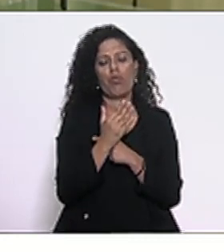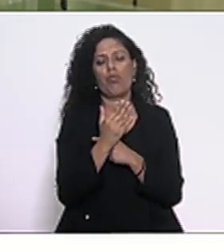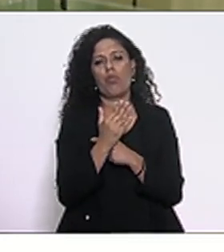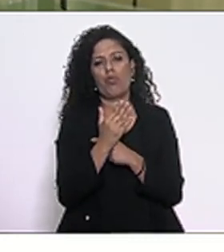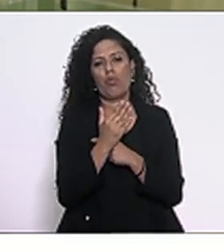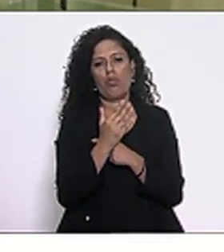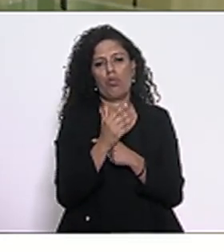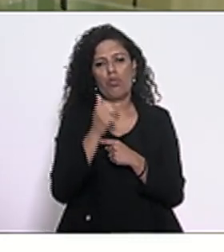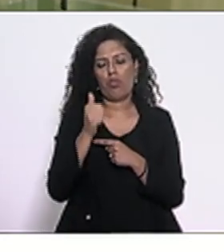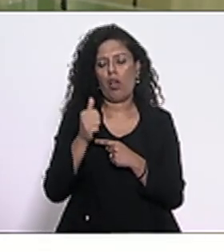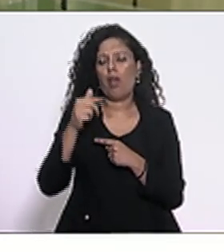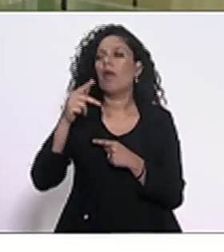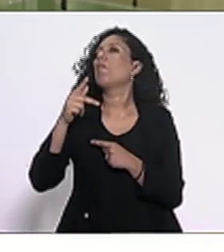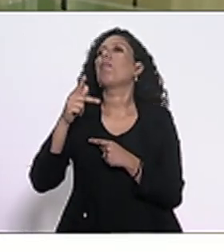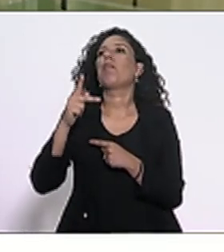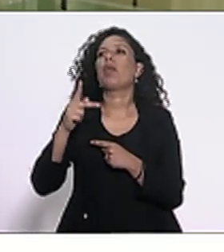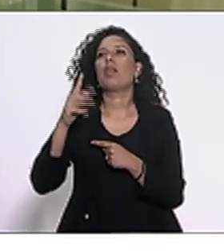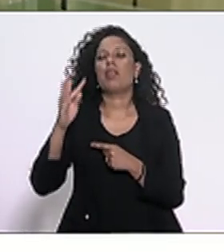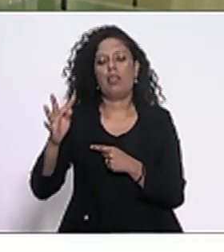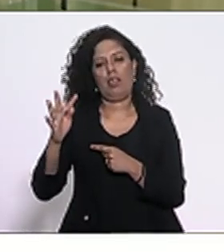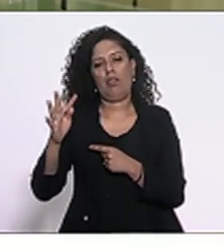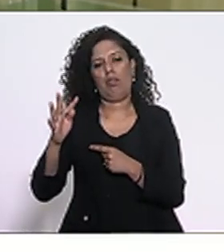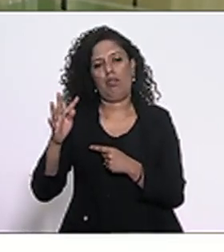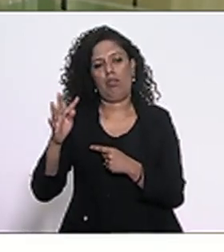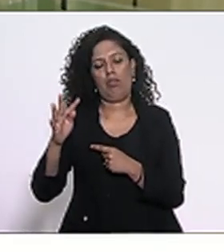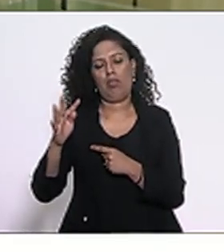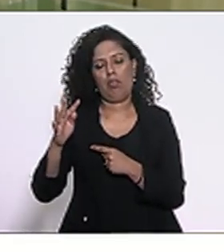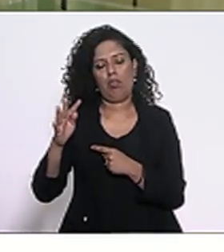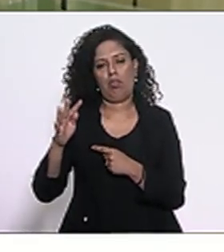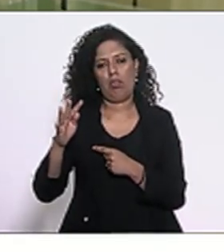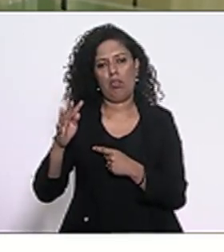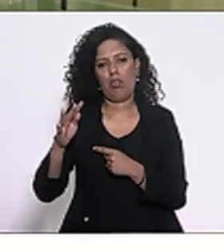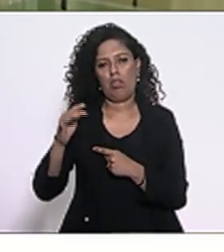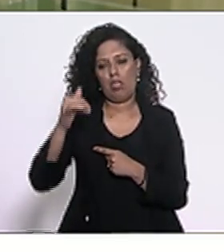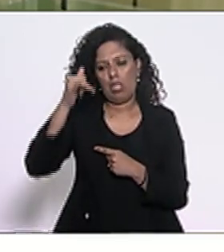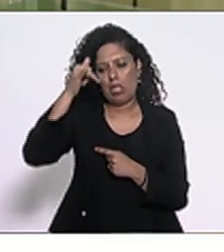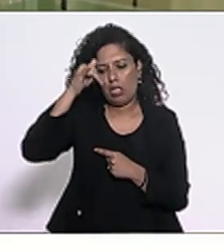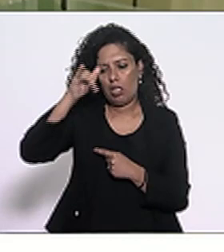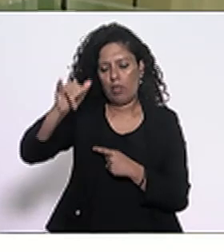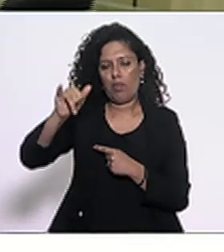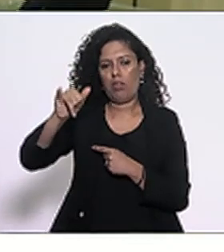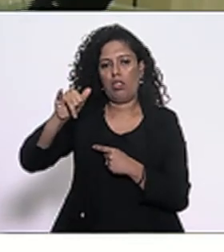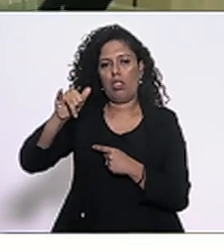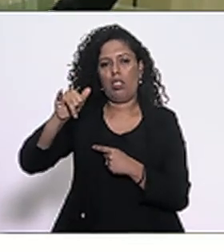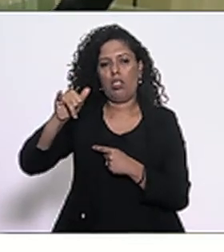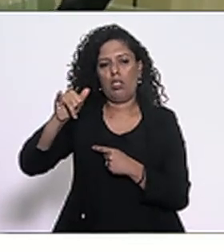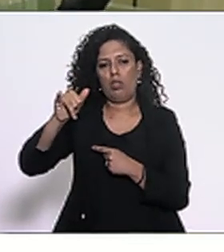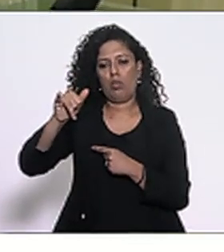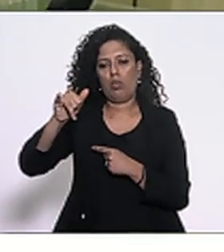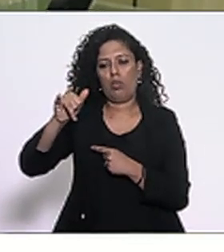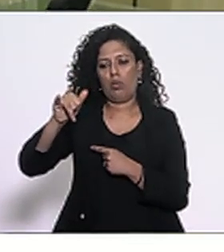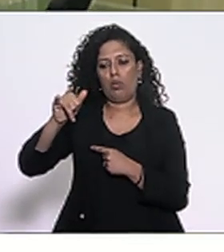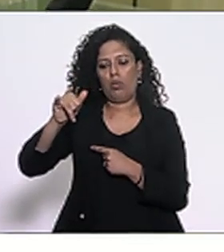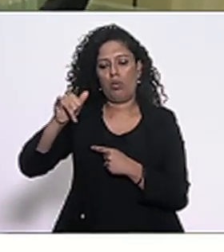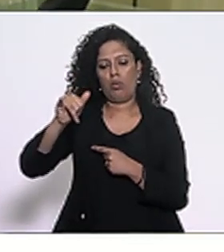de APT e tudo mais para evitar que tivesse ataques ao governo do